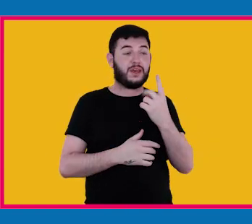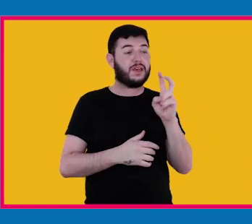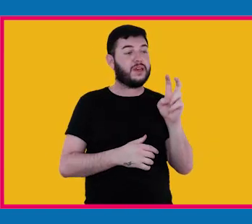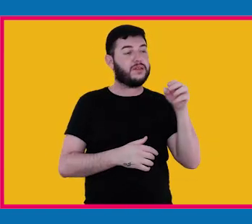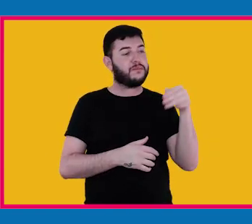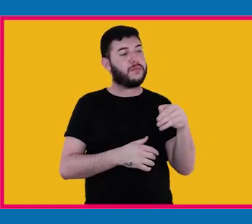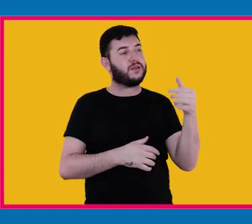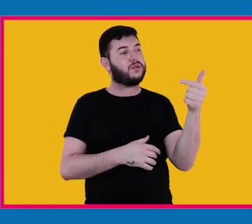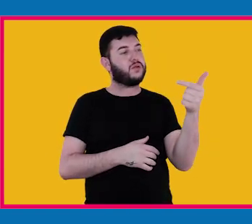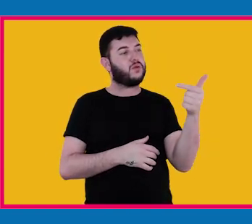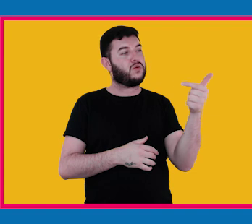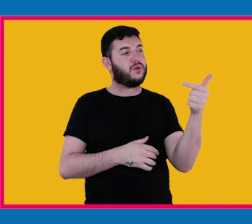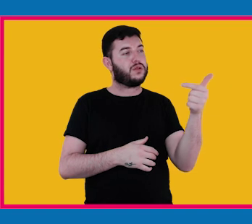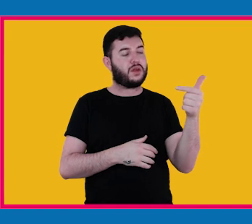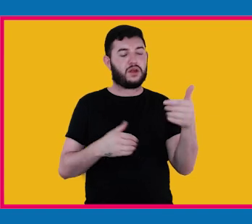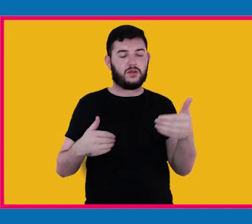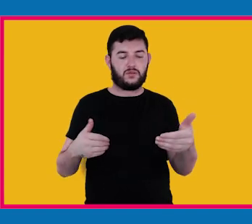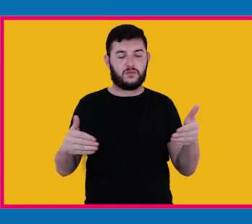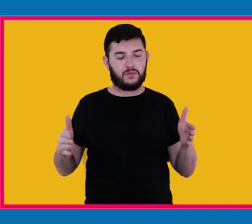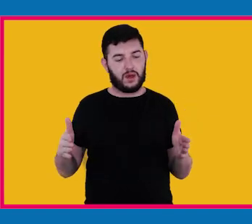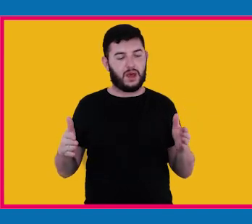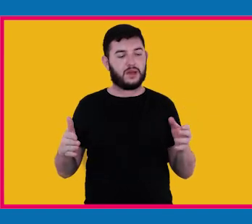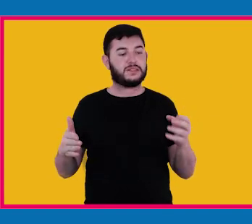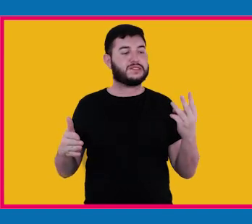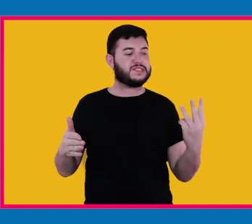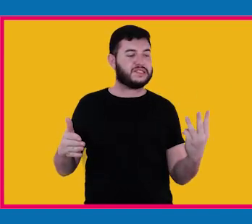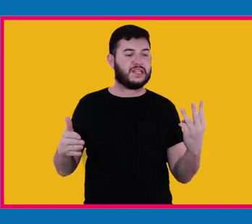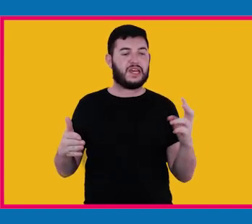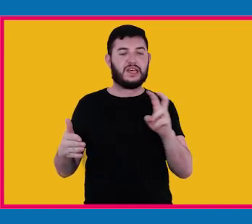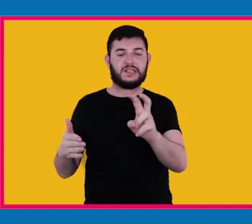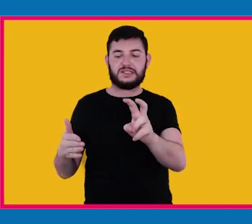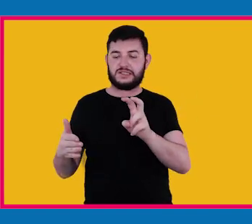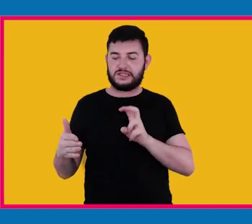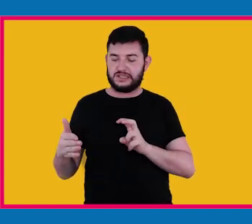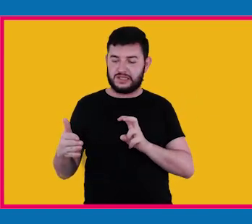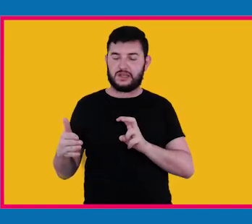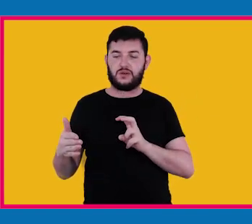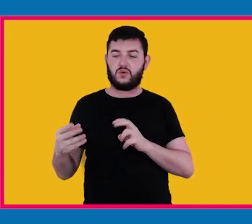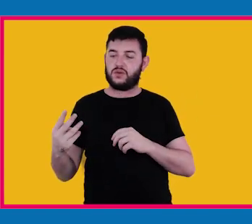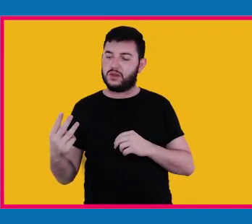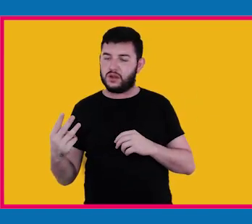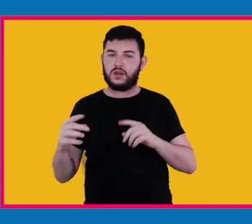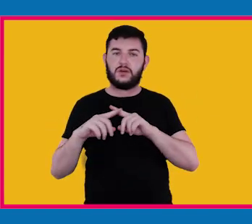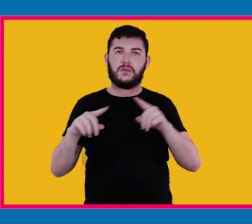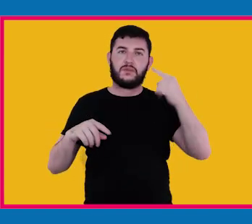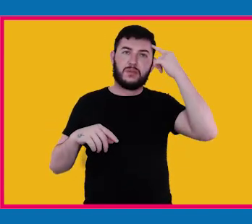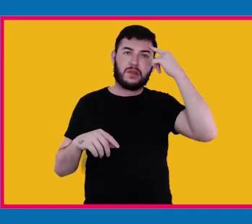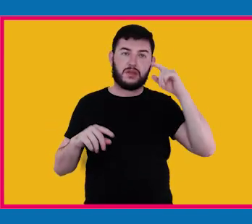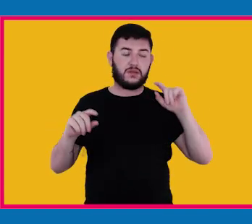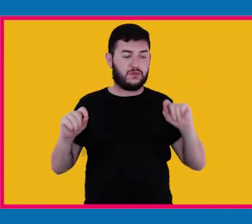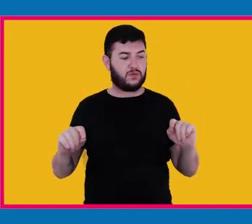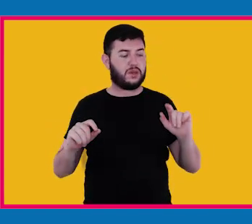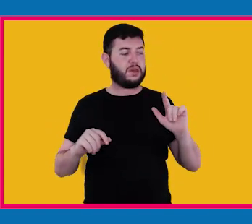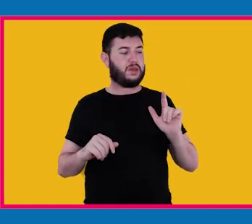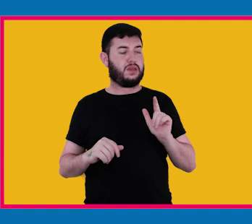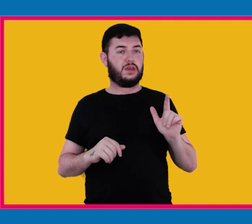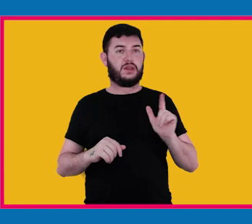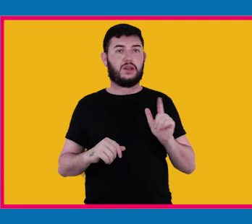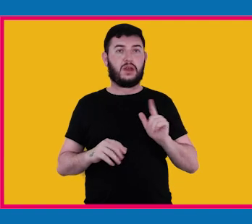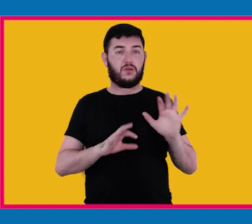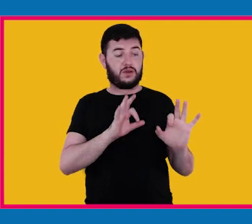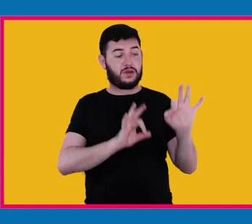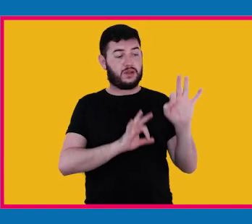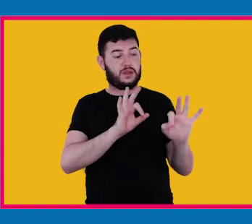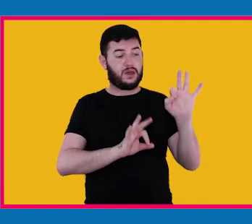quadrados, 3 por 5. Todo o processo necessário para a construção desse deck, que inclui confecção de um contrapiso de